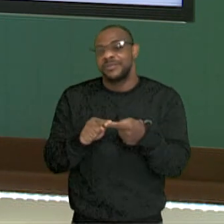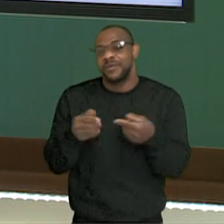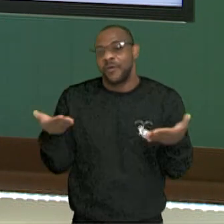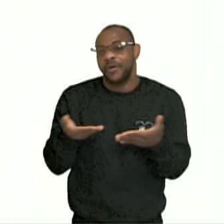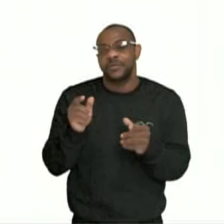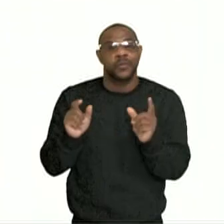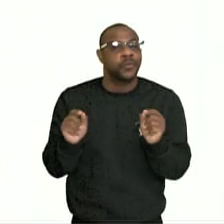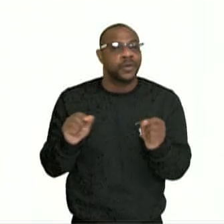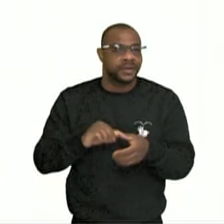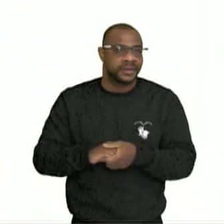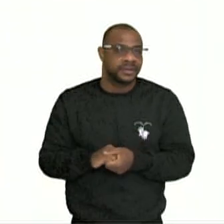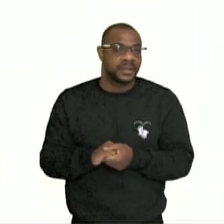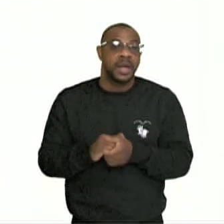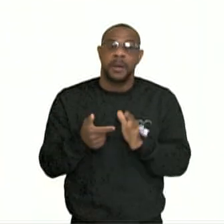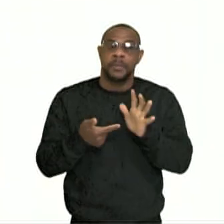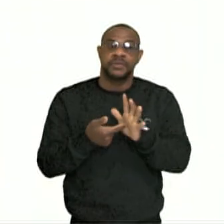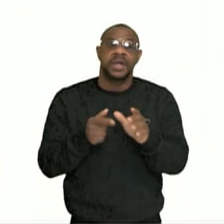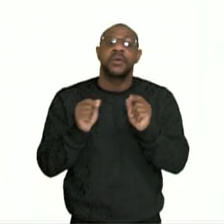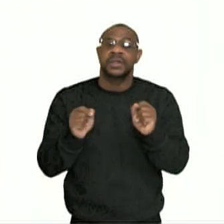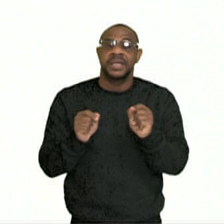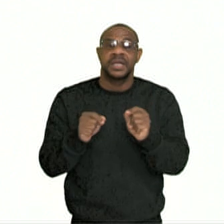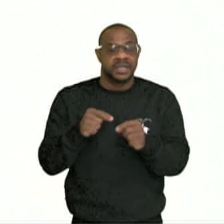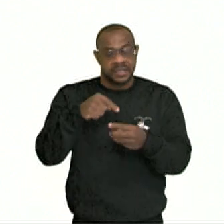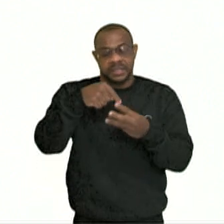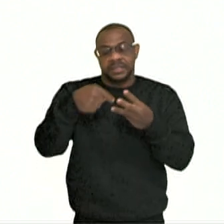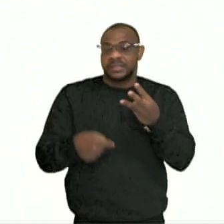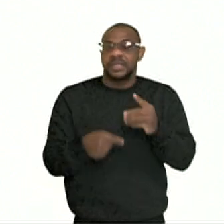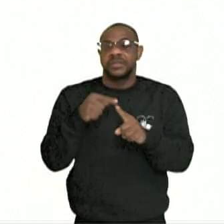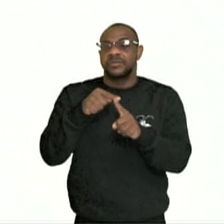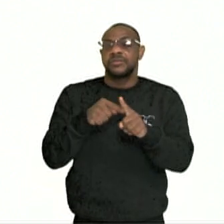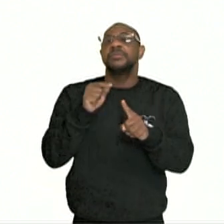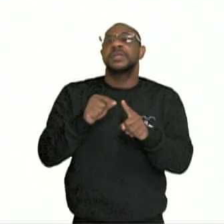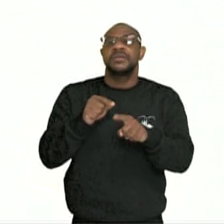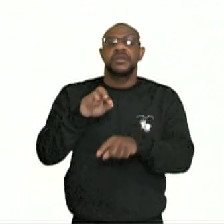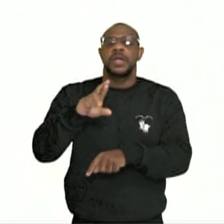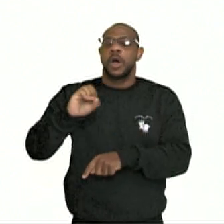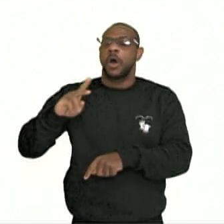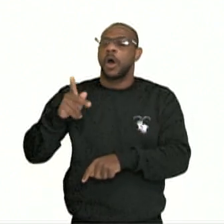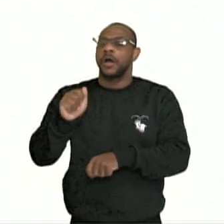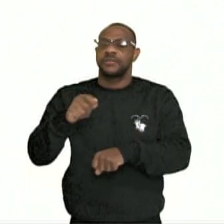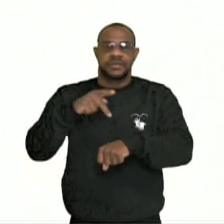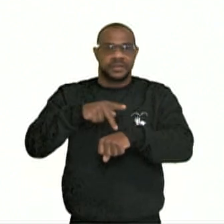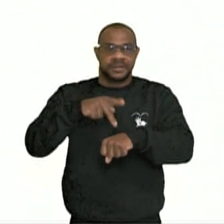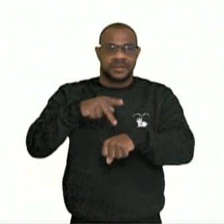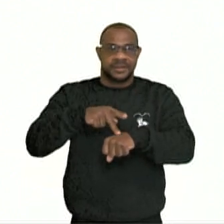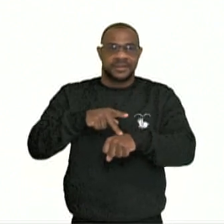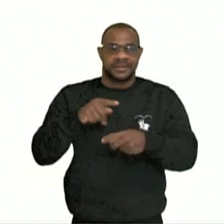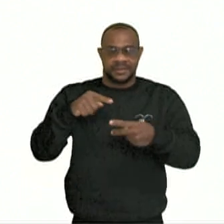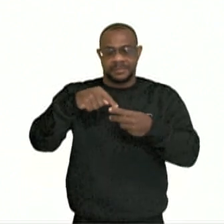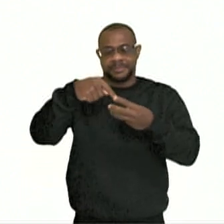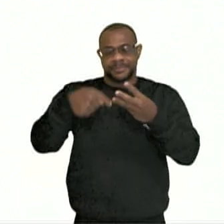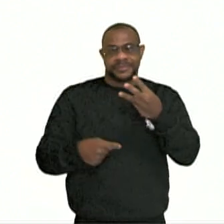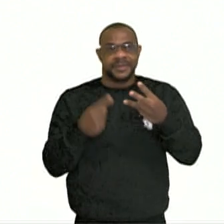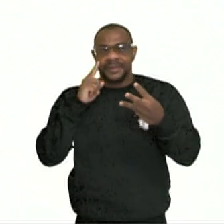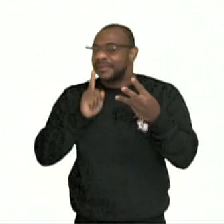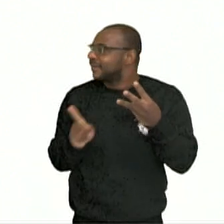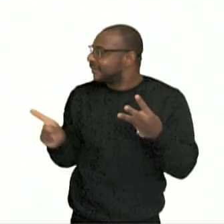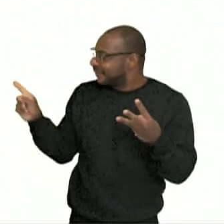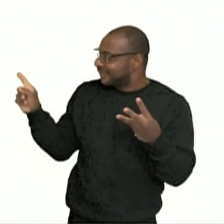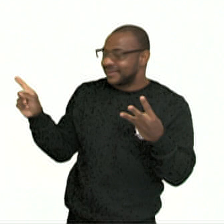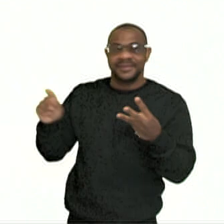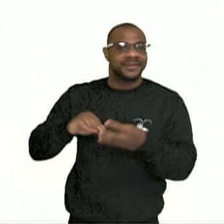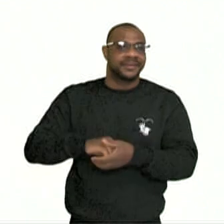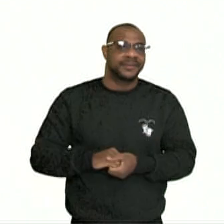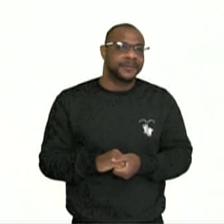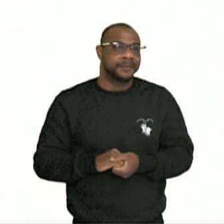aula, que é identificar os três tipos de rocha: a ígnea, a metamórfica e a sedimentar.